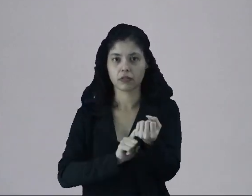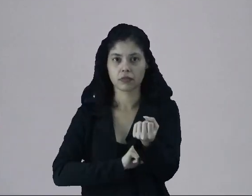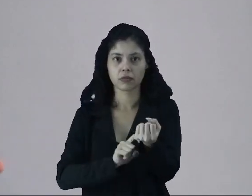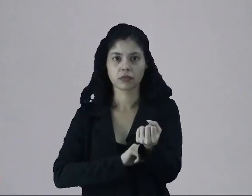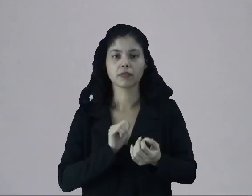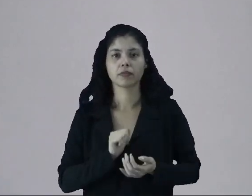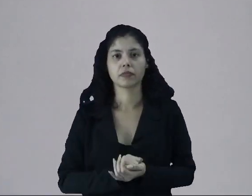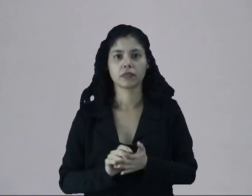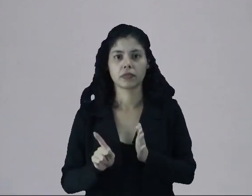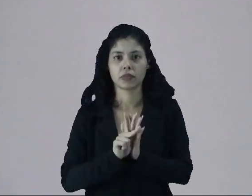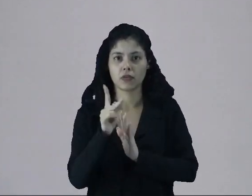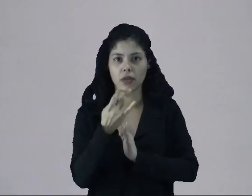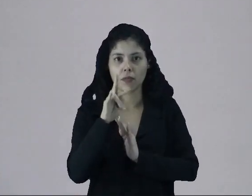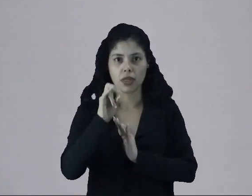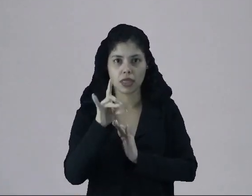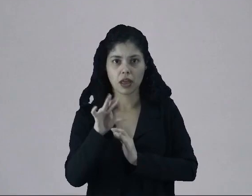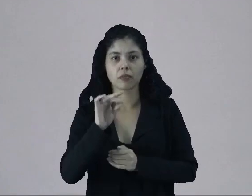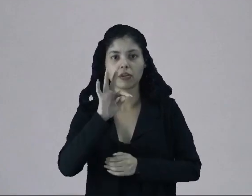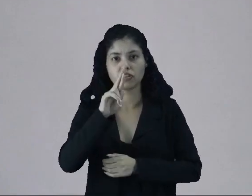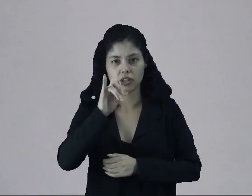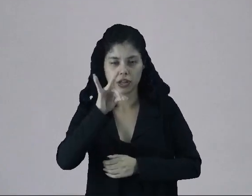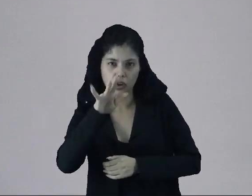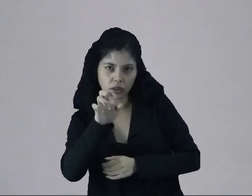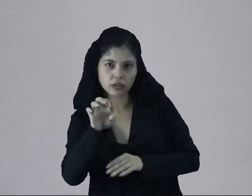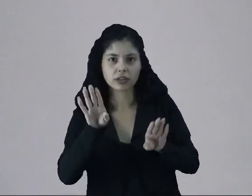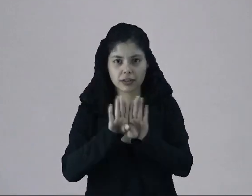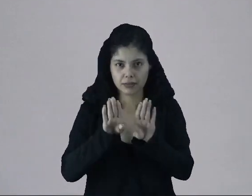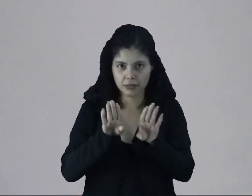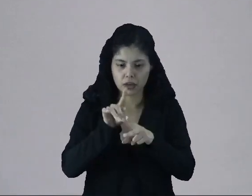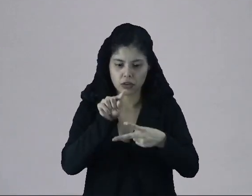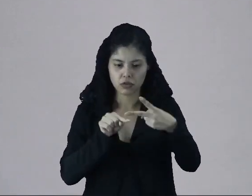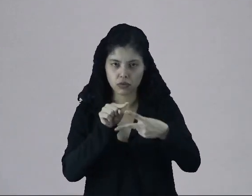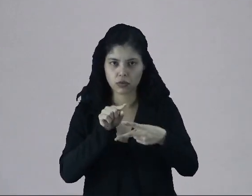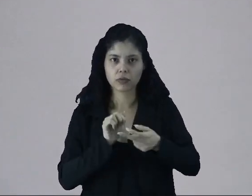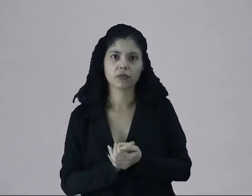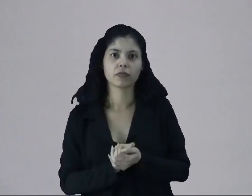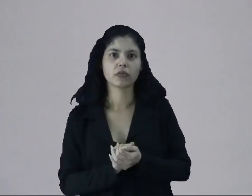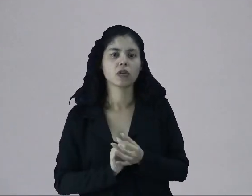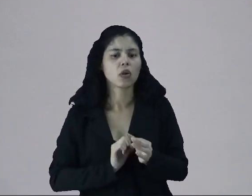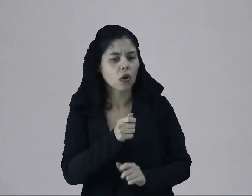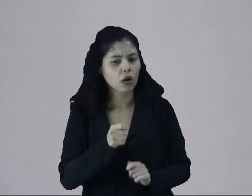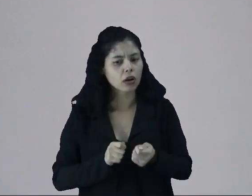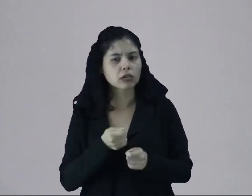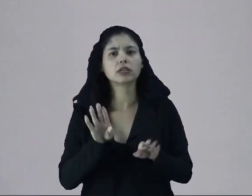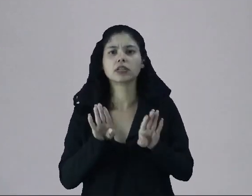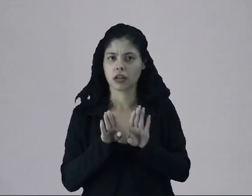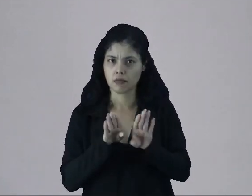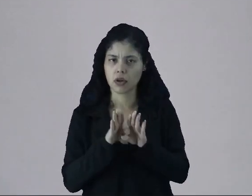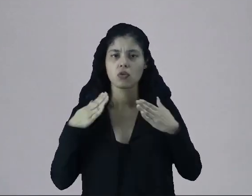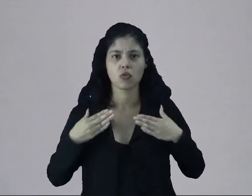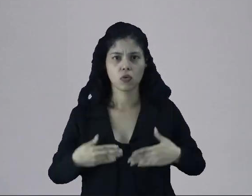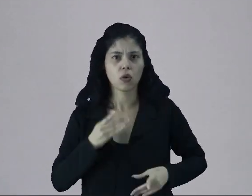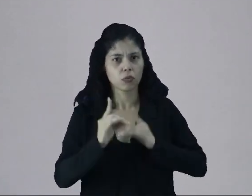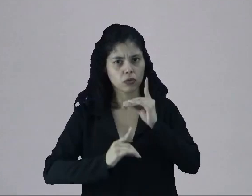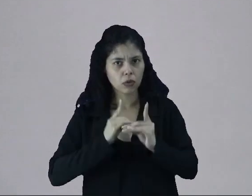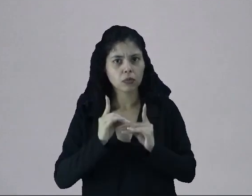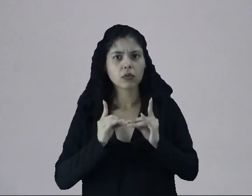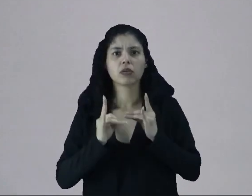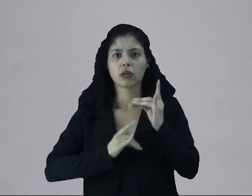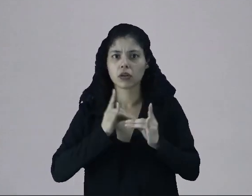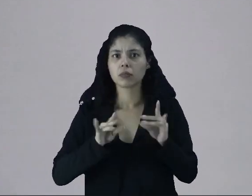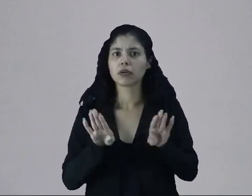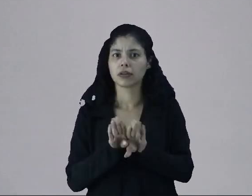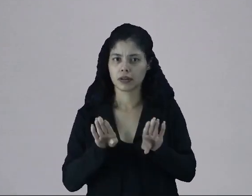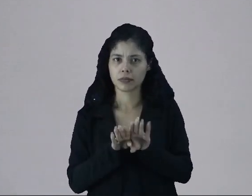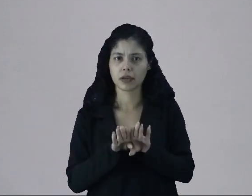principalmente ao hipotálamo, ou então a tireoide, que é uma glândula que regula muitas funções hormonais do nosso corpo, a gente pode também ter mudanças